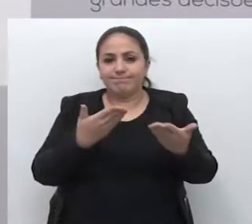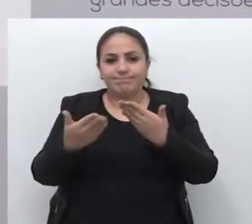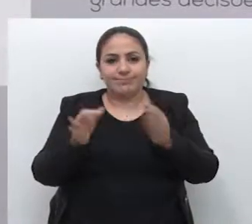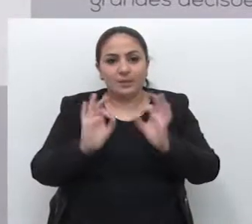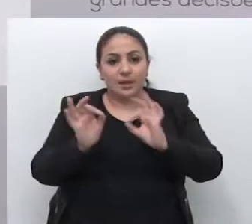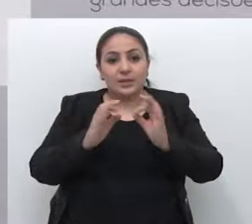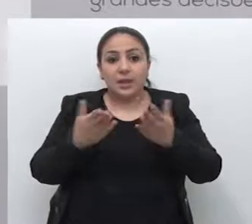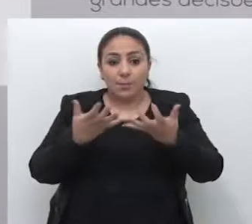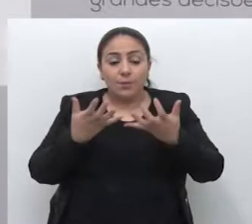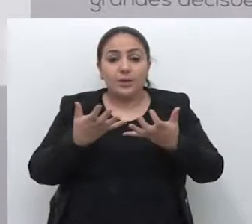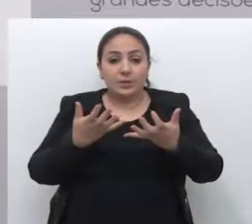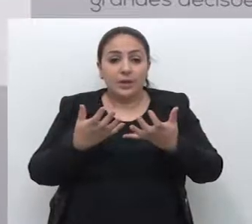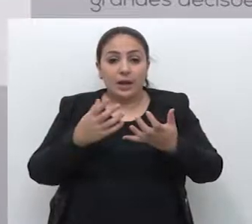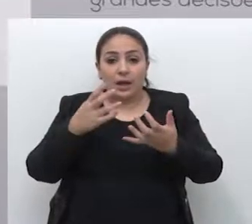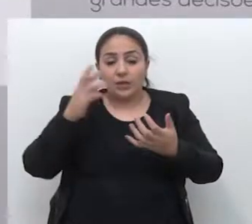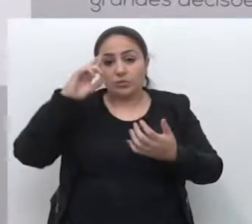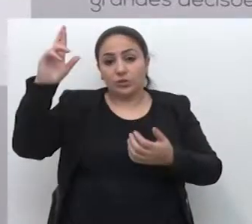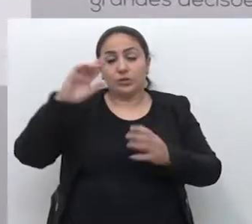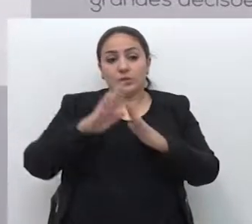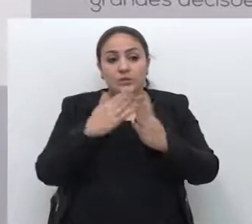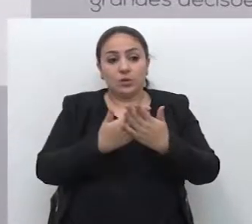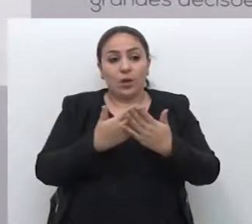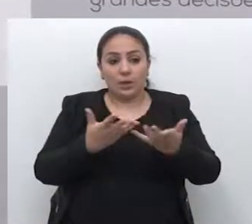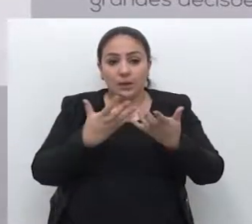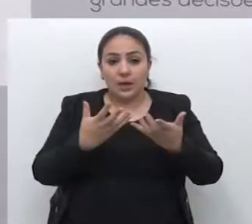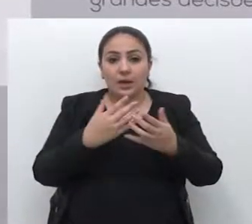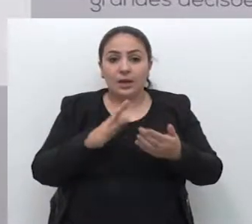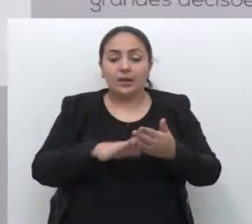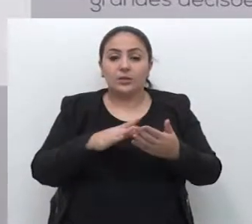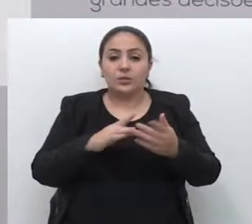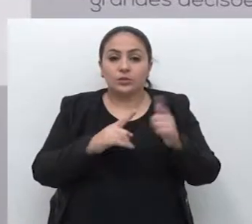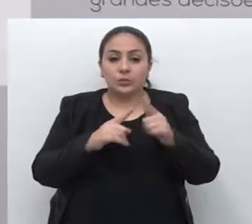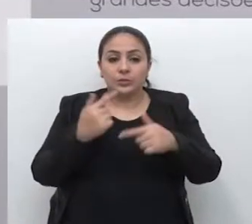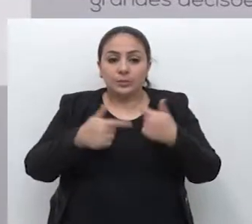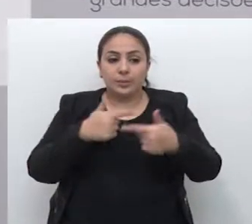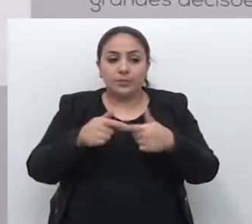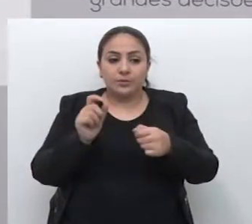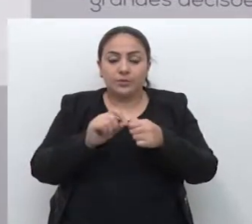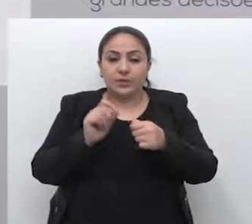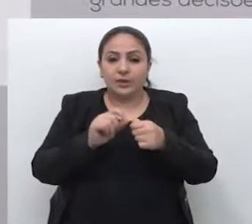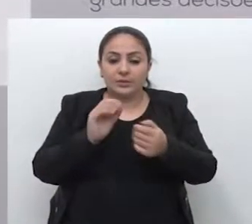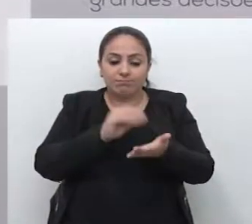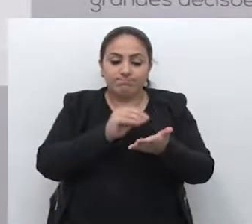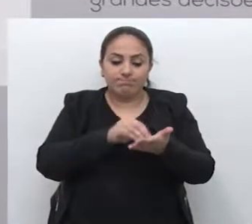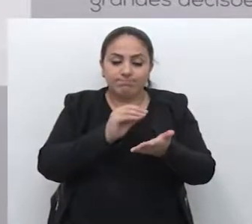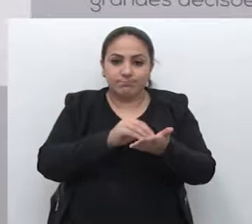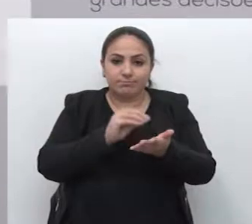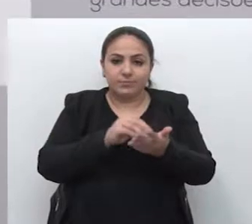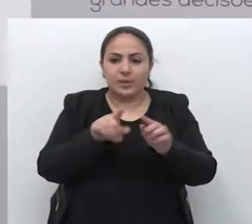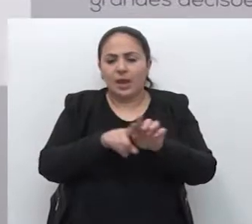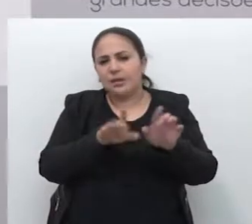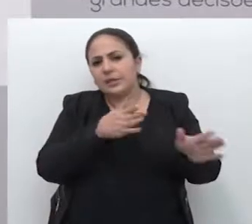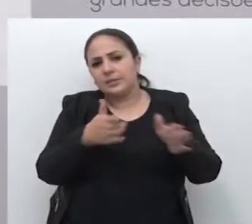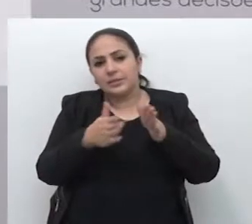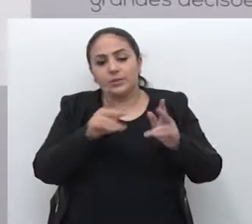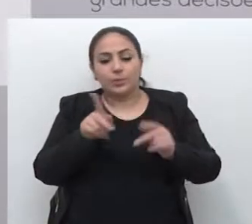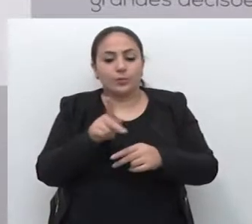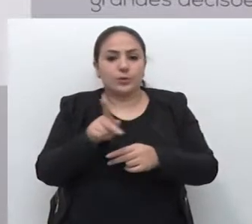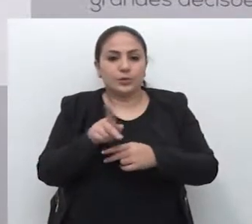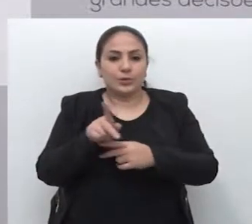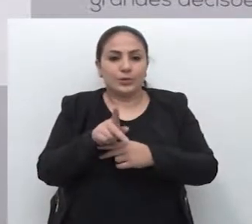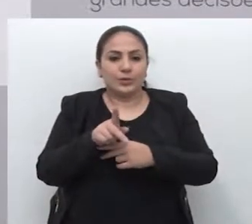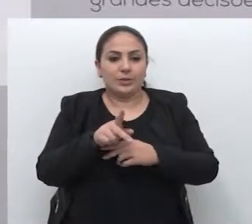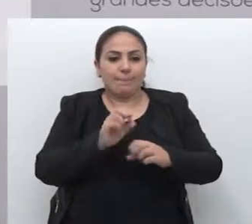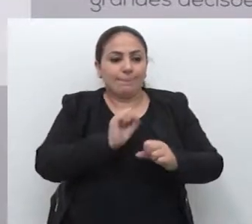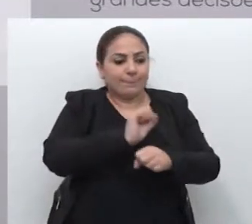sem dúvida nenhuma, é um anseio das direções das escolas, porque esse tipo de trabalho, esse tipo de servidor está fazendo muita falta e, muitas vezes, os